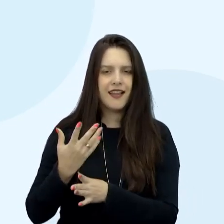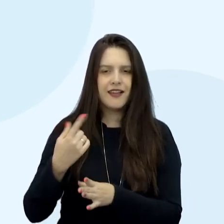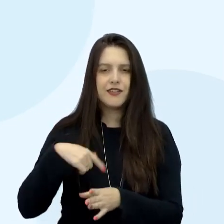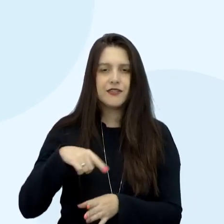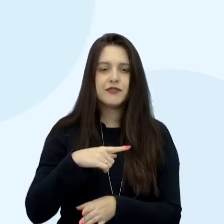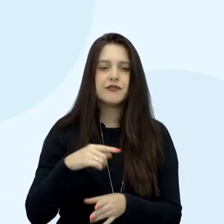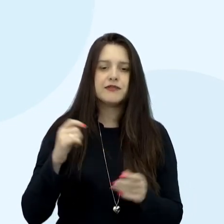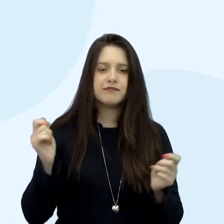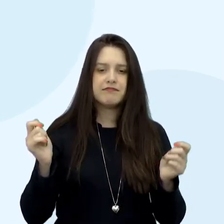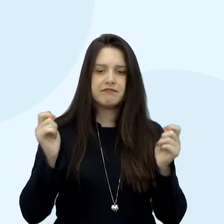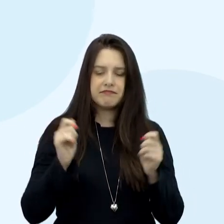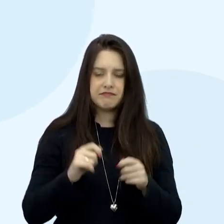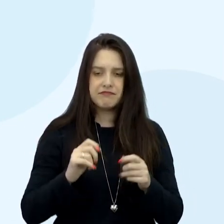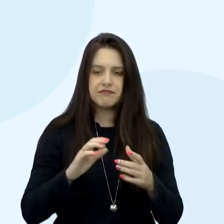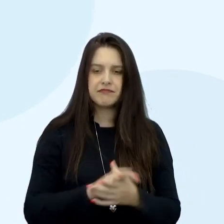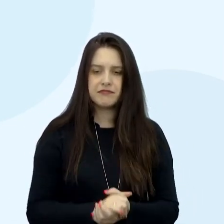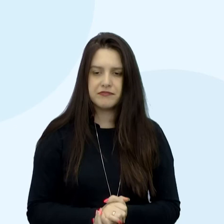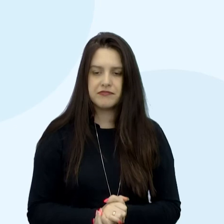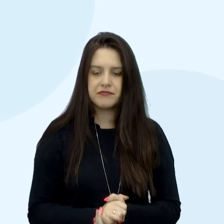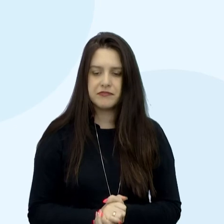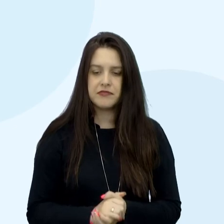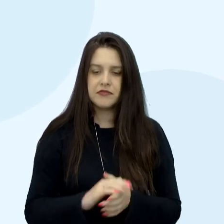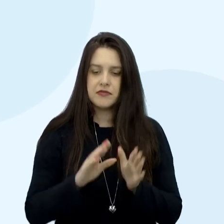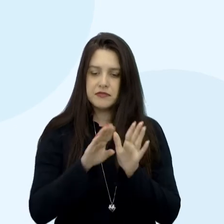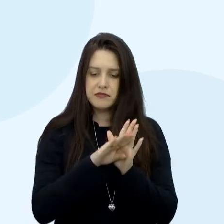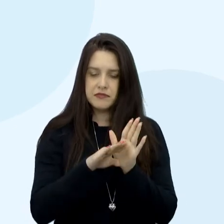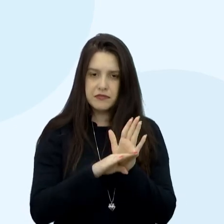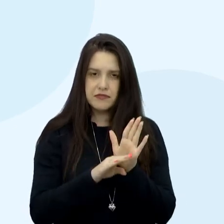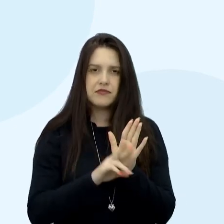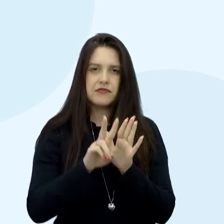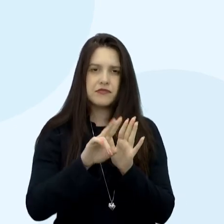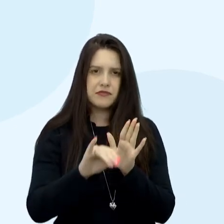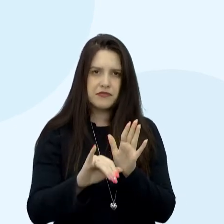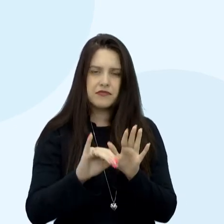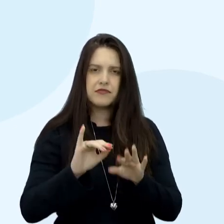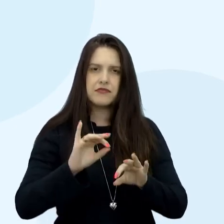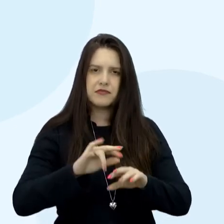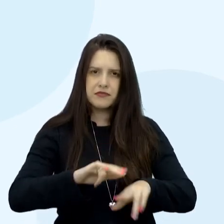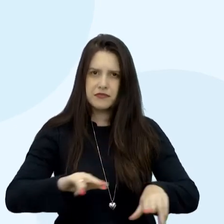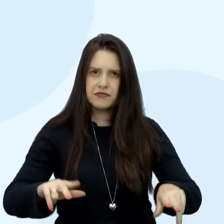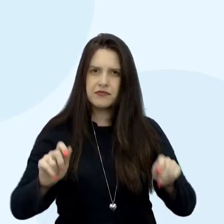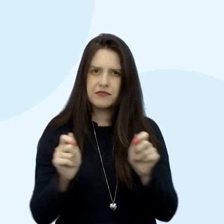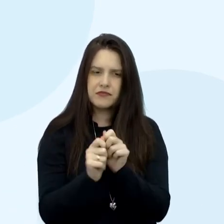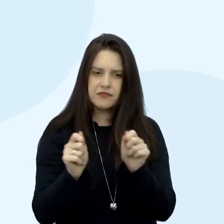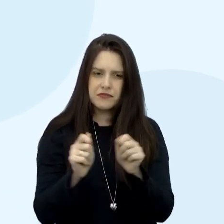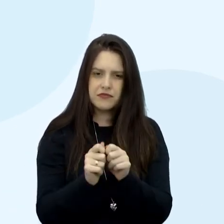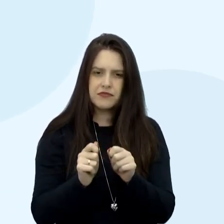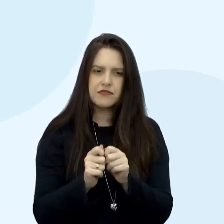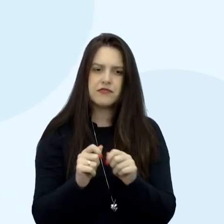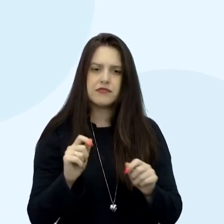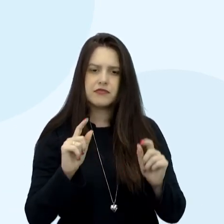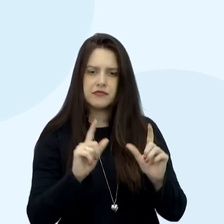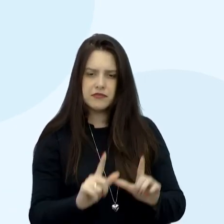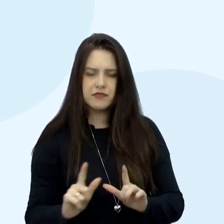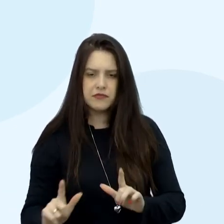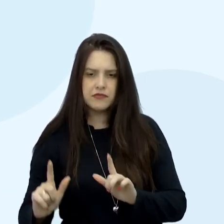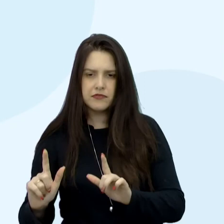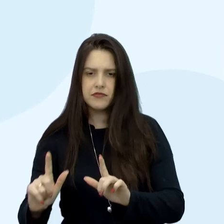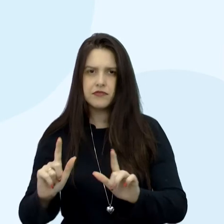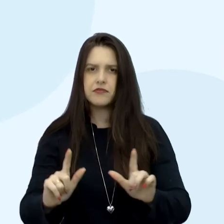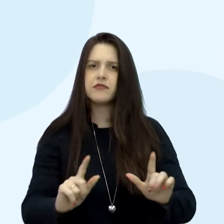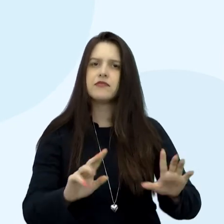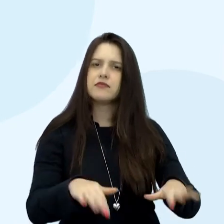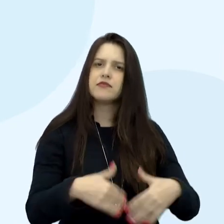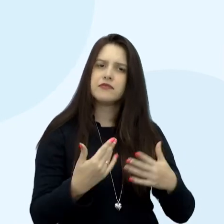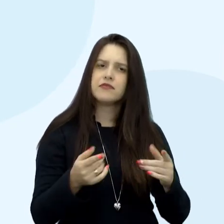está falando disso, sim, né? Da questão dos registros. Eles, mais do que ninguém, podem fazer aí os registros fotográficos de todas as aulas e